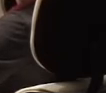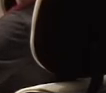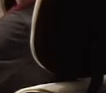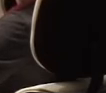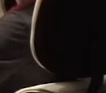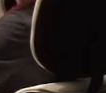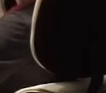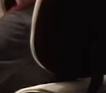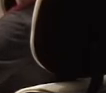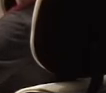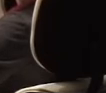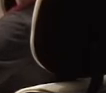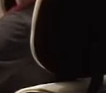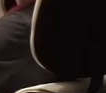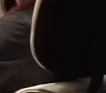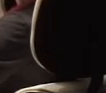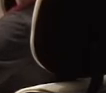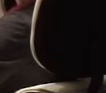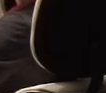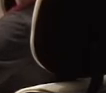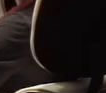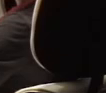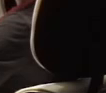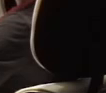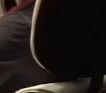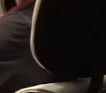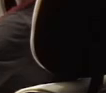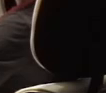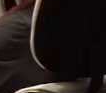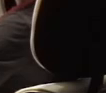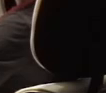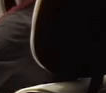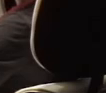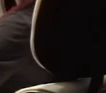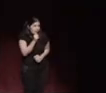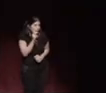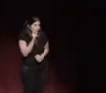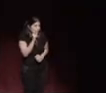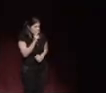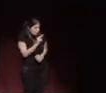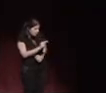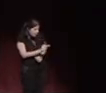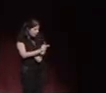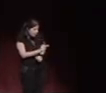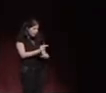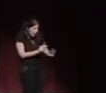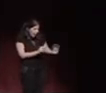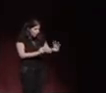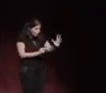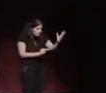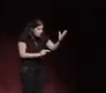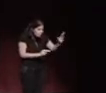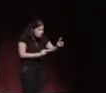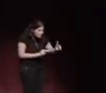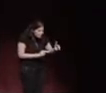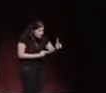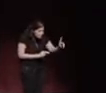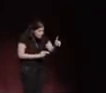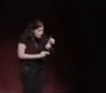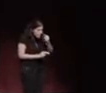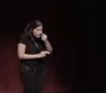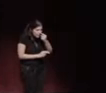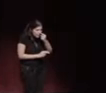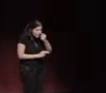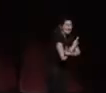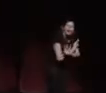esses pais possam ver acontecer essa transmissão, possam ver acontecer a gente